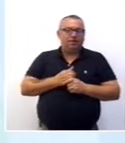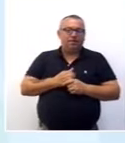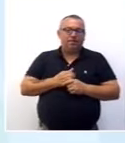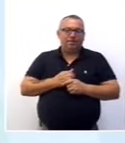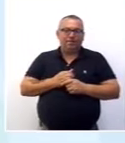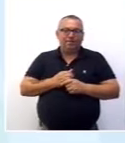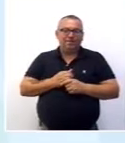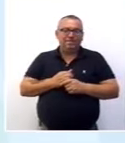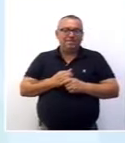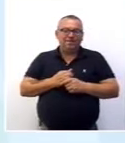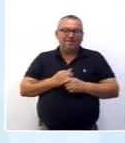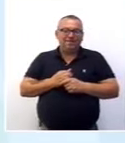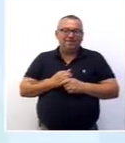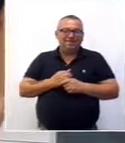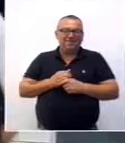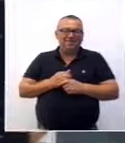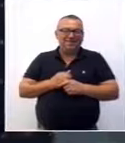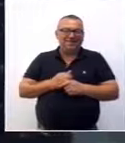Volta.